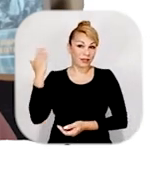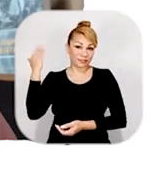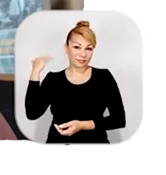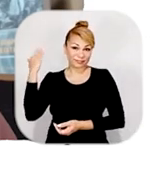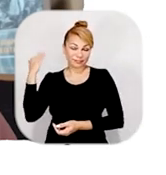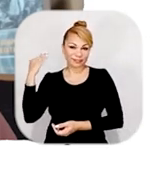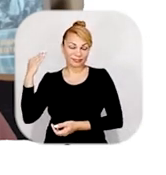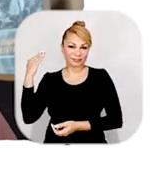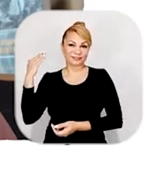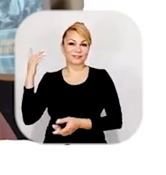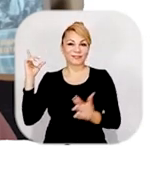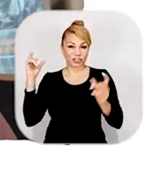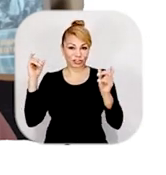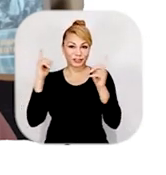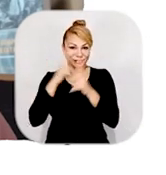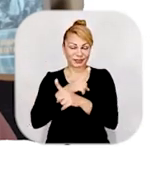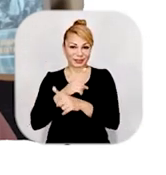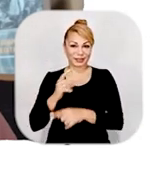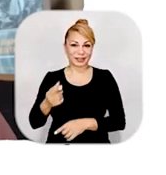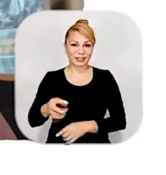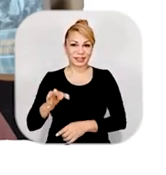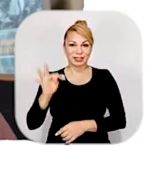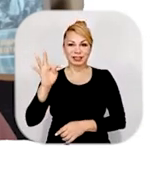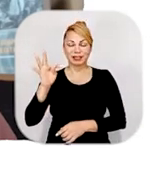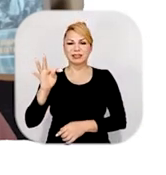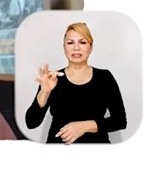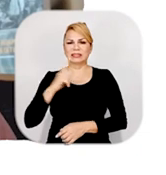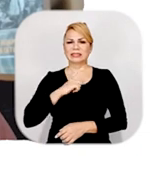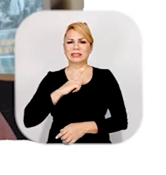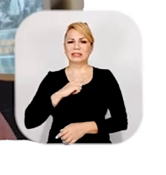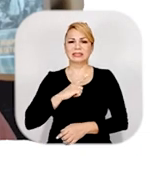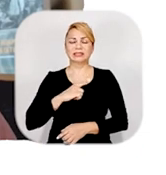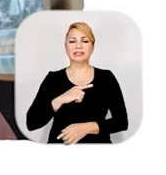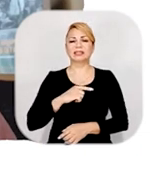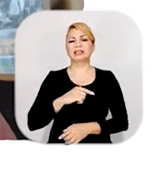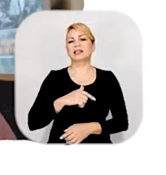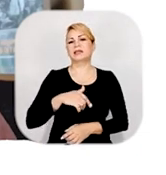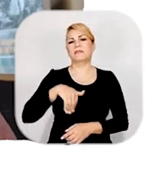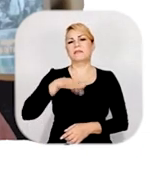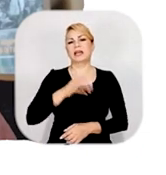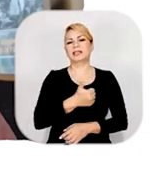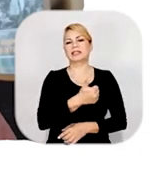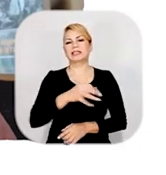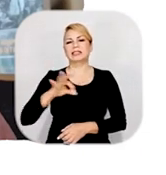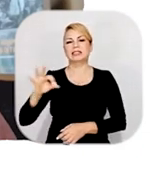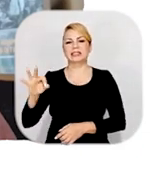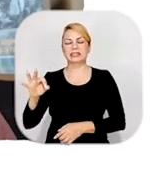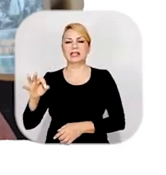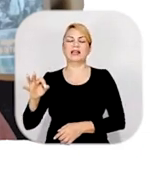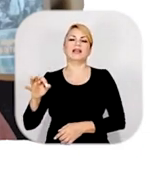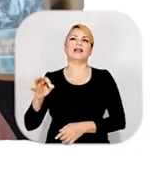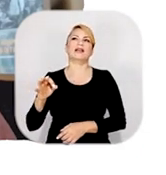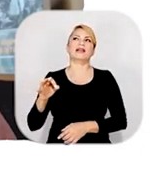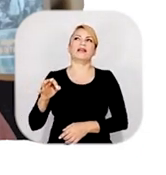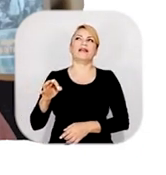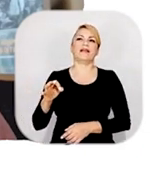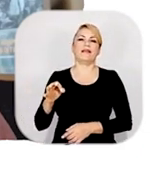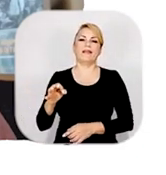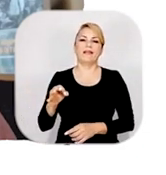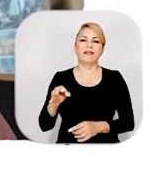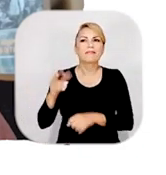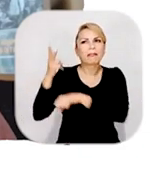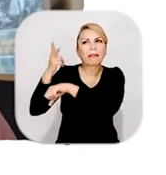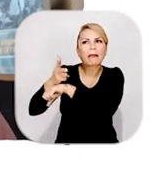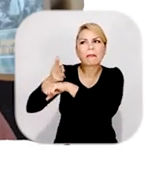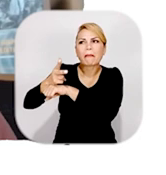era aqueles centenas de quilos de placas de vidro para tirar fotos,